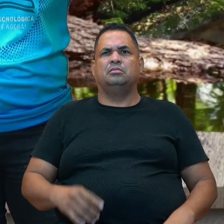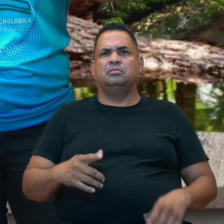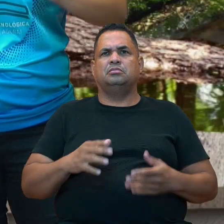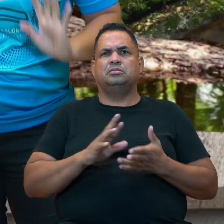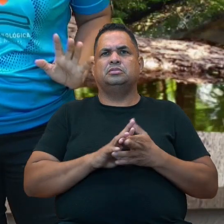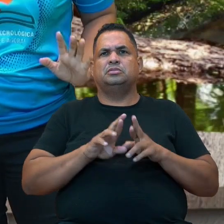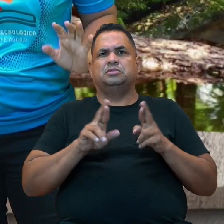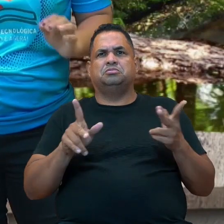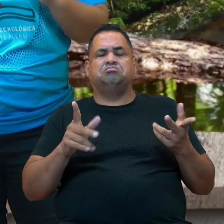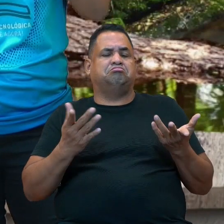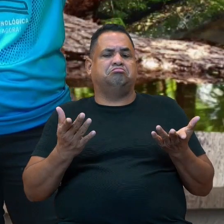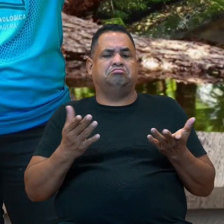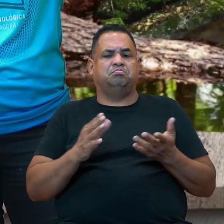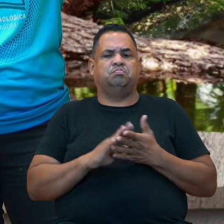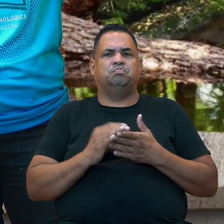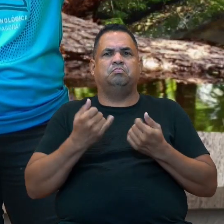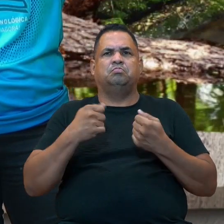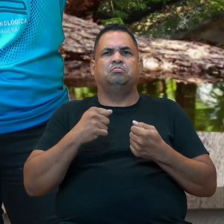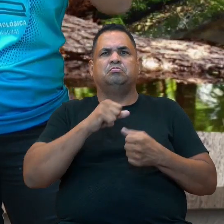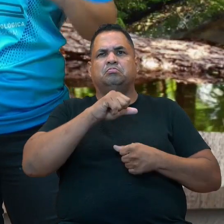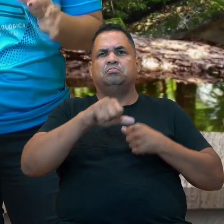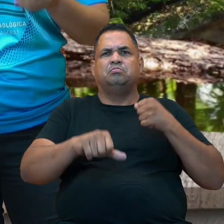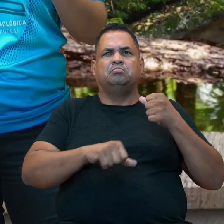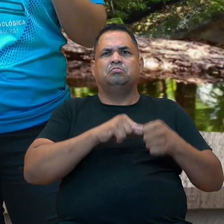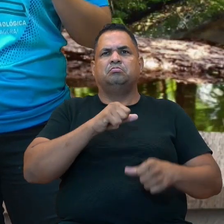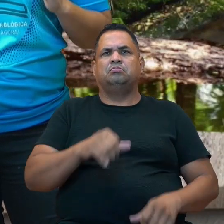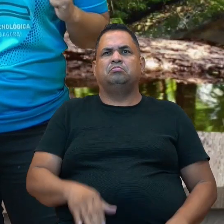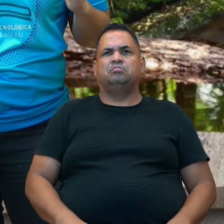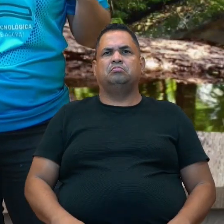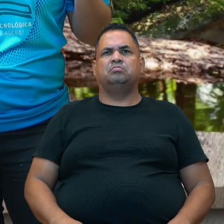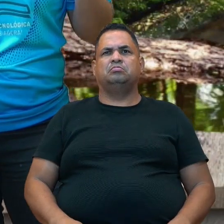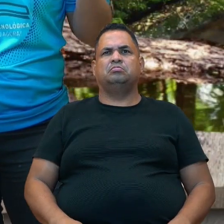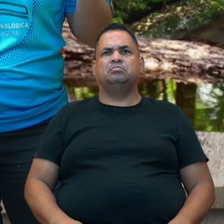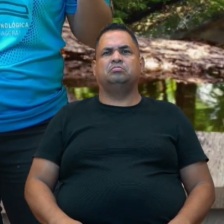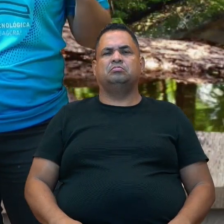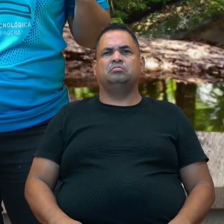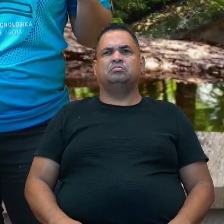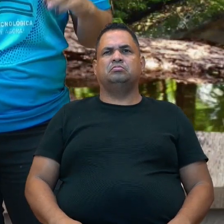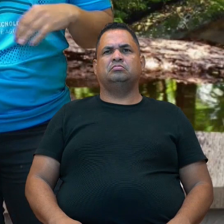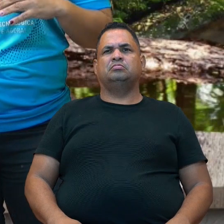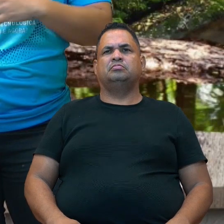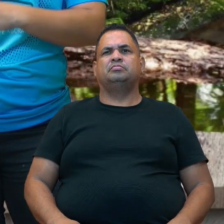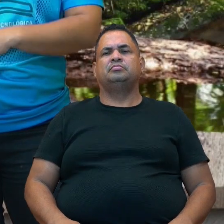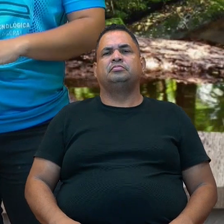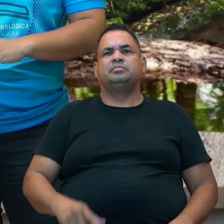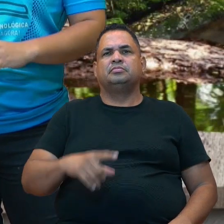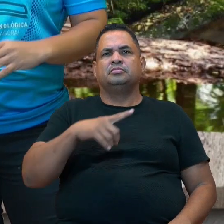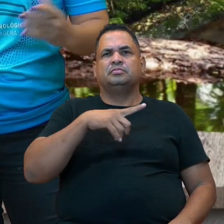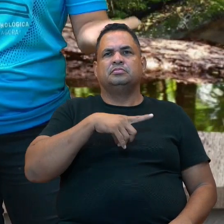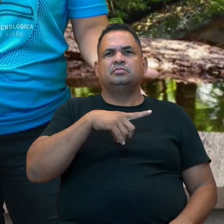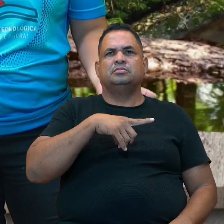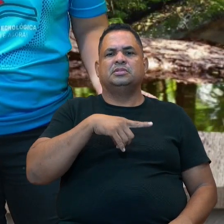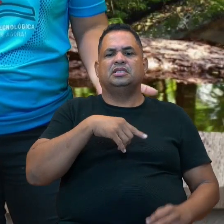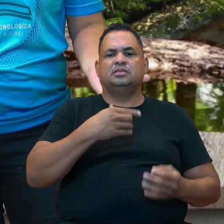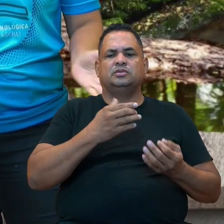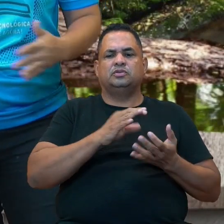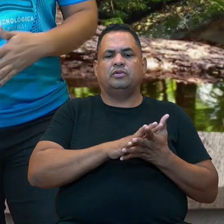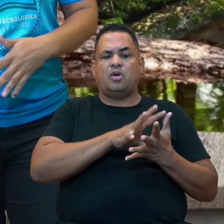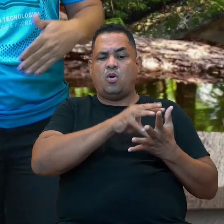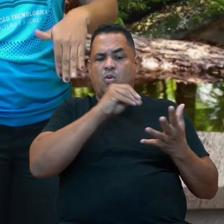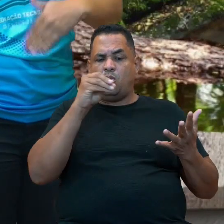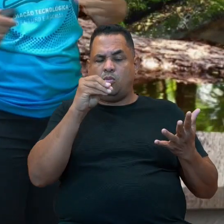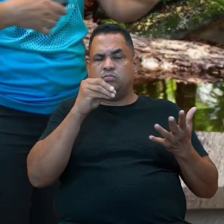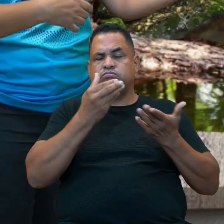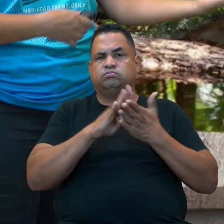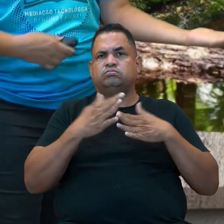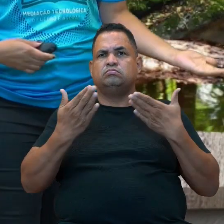pode acontecer um processo mutacional, tá bom? E no caso das que sofrem, são clones, tem essa desvantagem e a